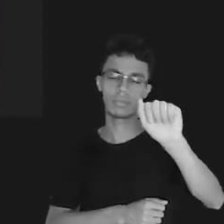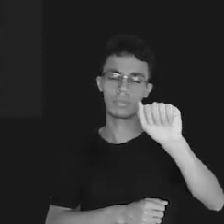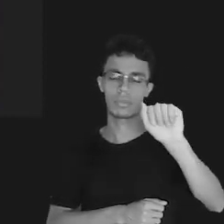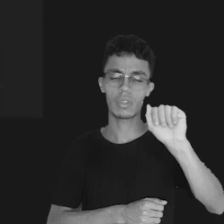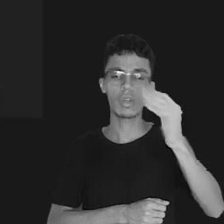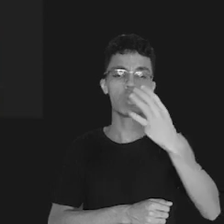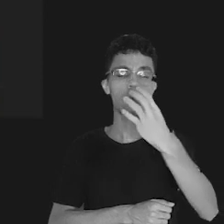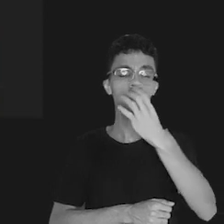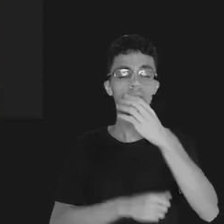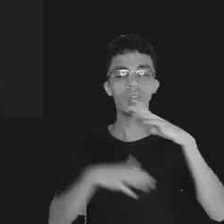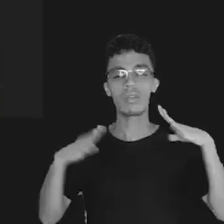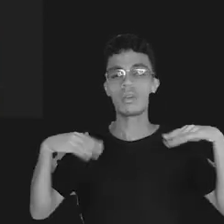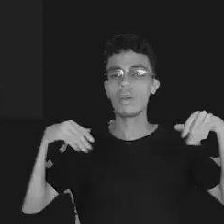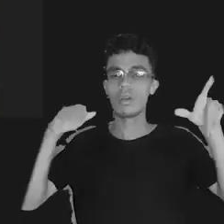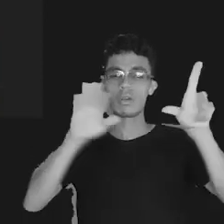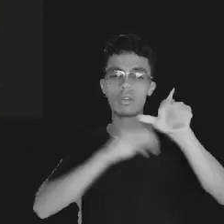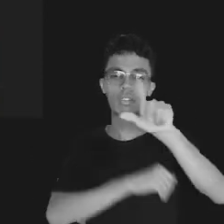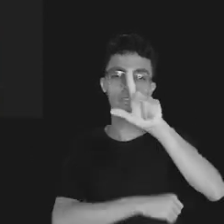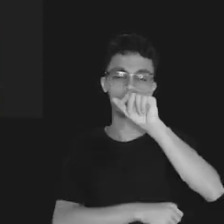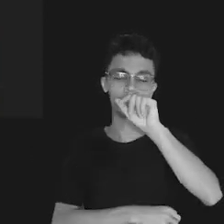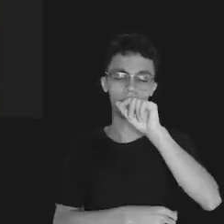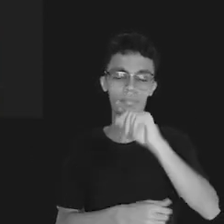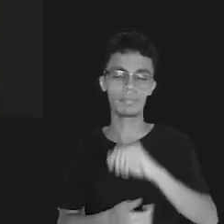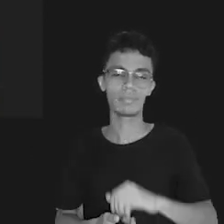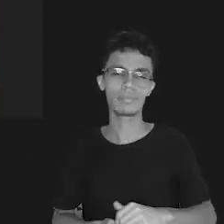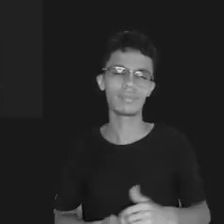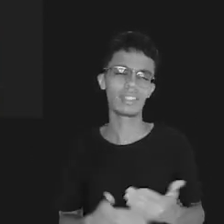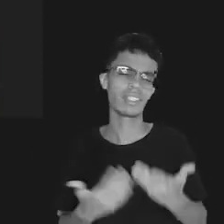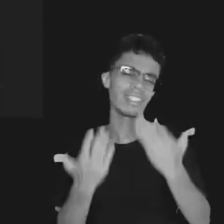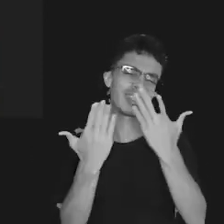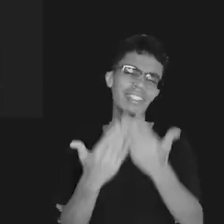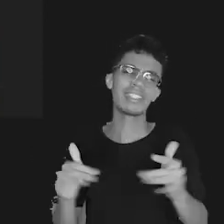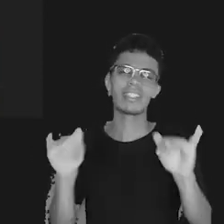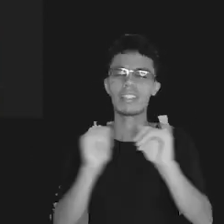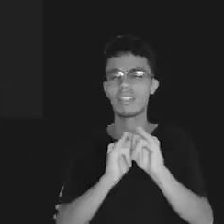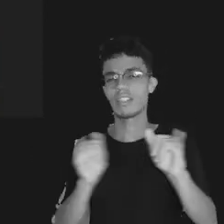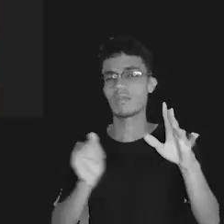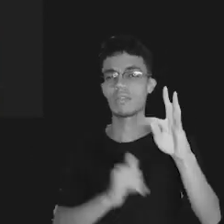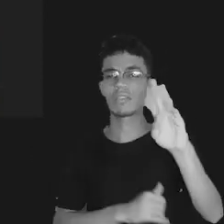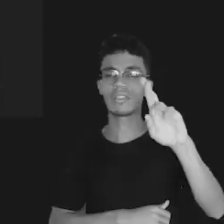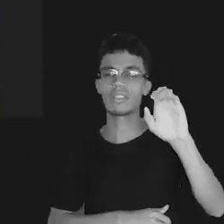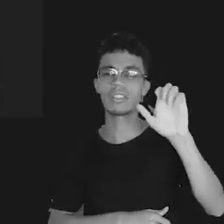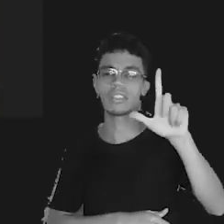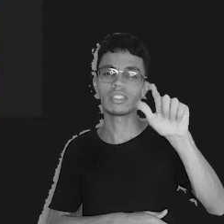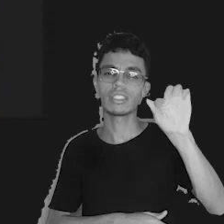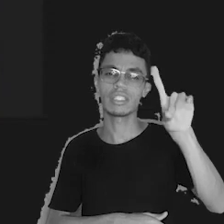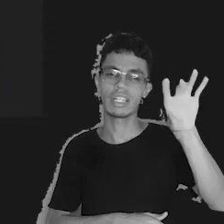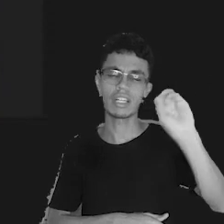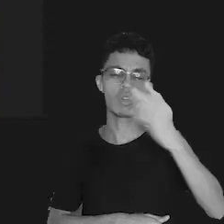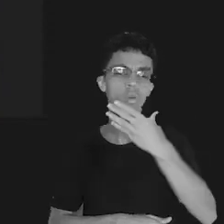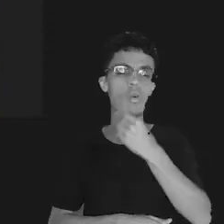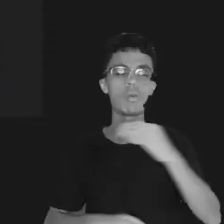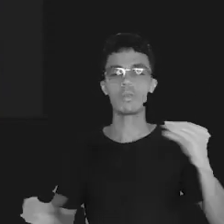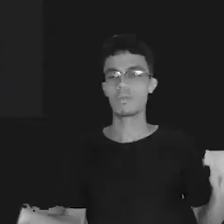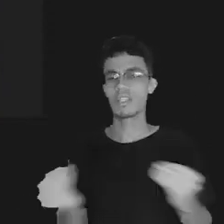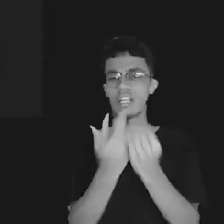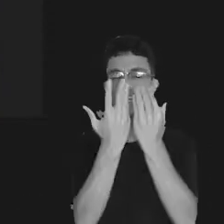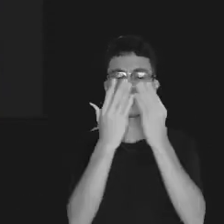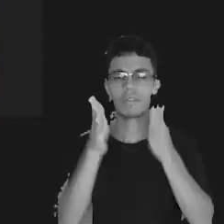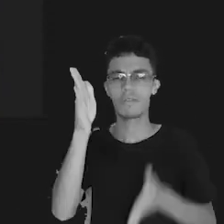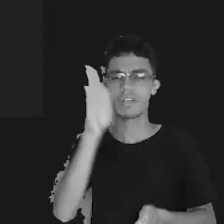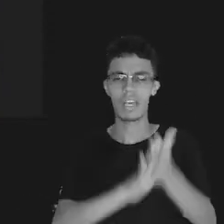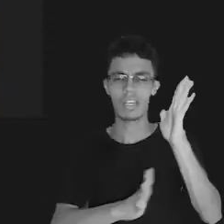pela minha vista bendita. O que dizeis, meu prelado? O homem do milagre viaja